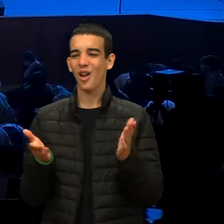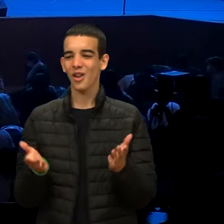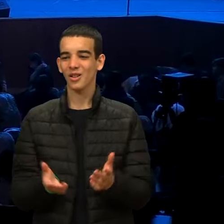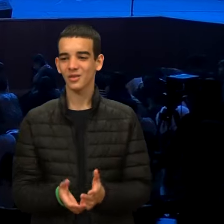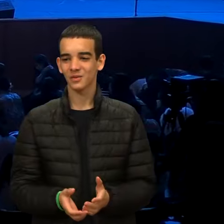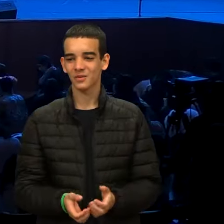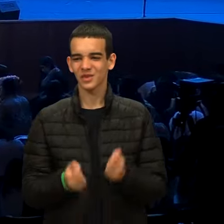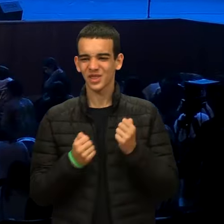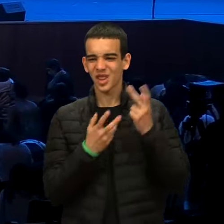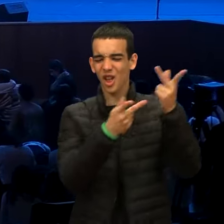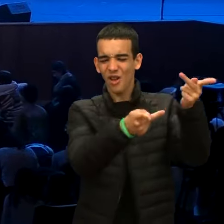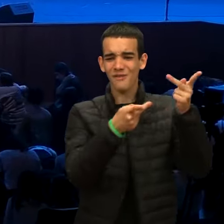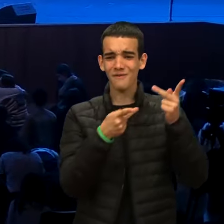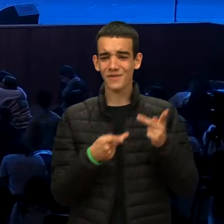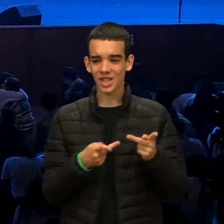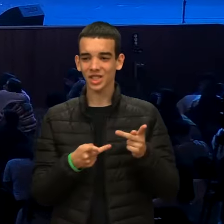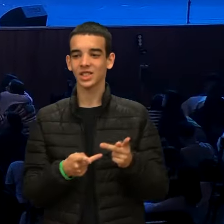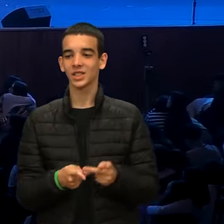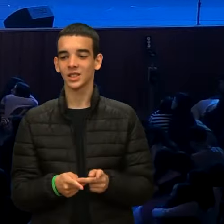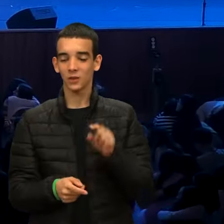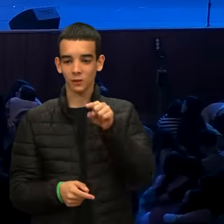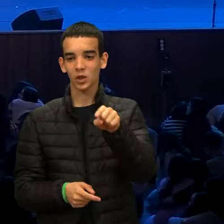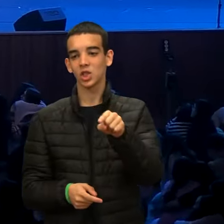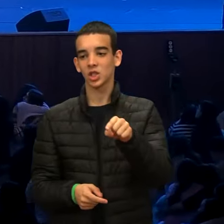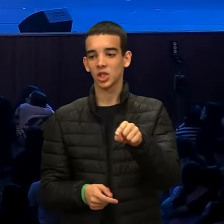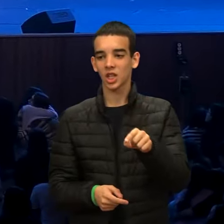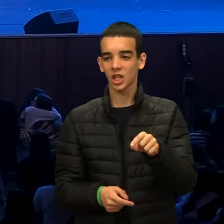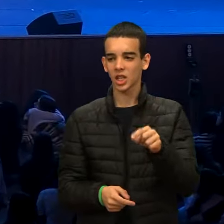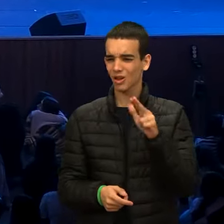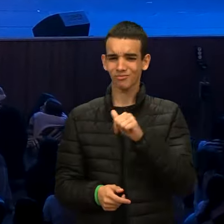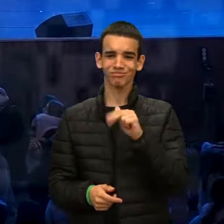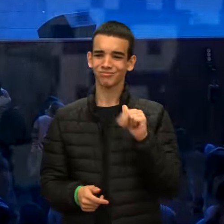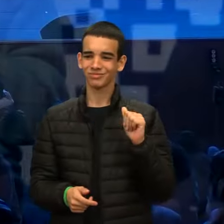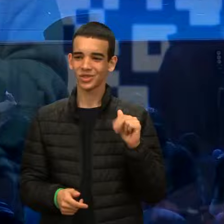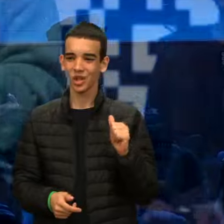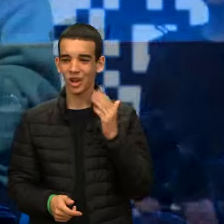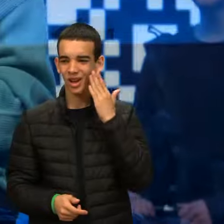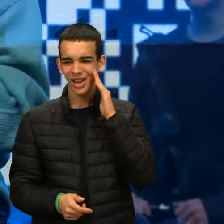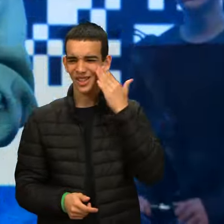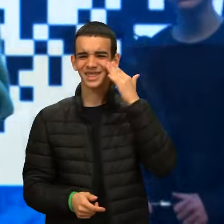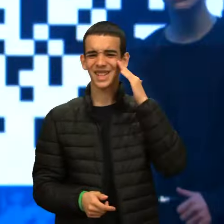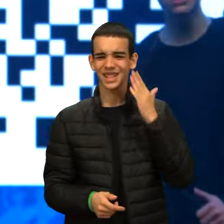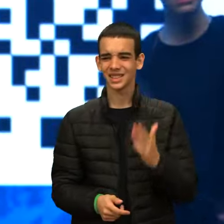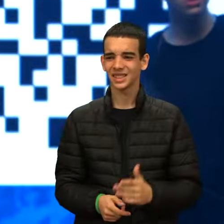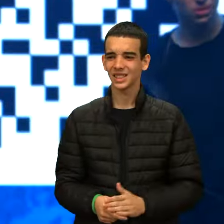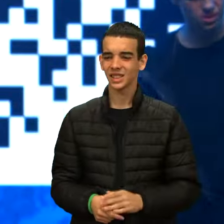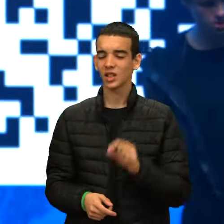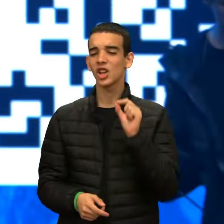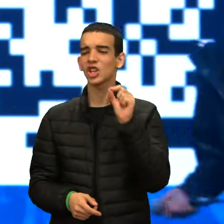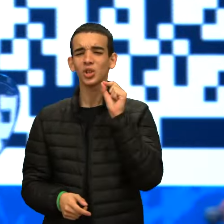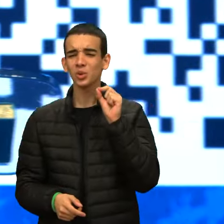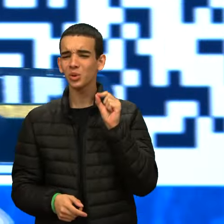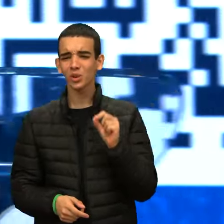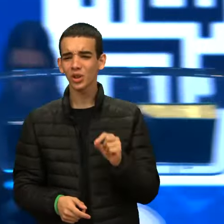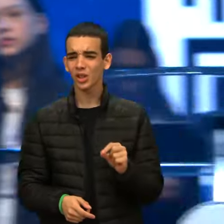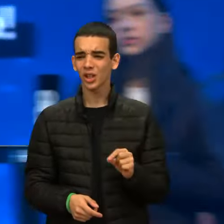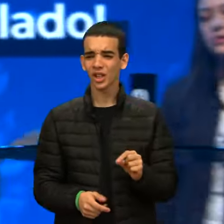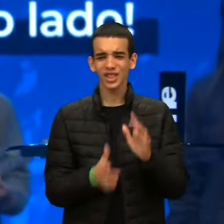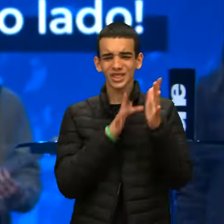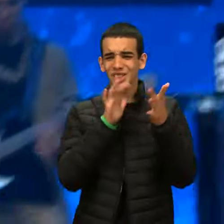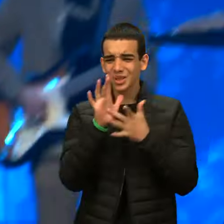que nunca tinha entendido quem é esse Jesus. Ou talvez você que já está aqui há tanto tempo. Peraí, eu vou